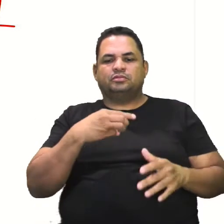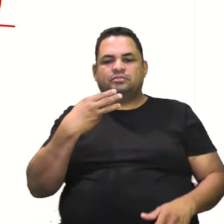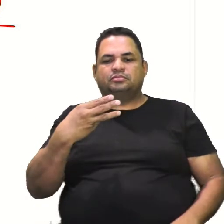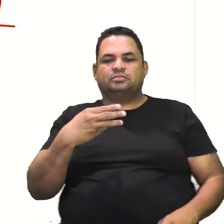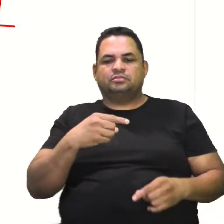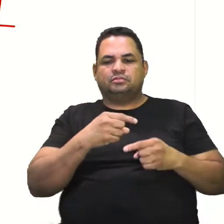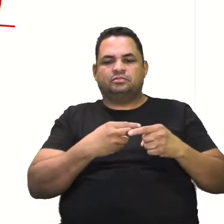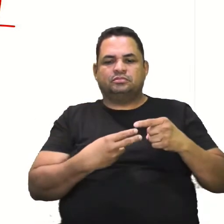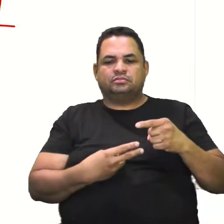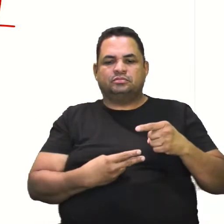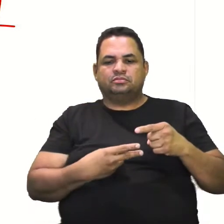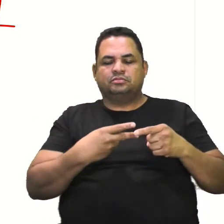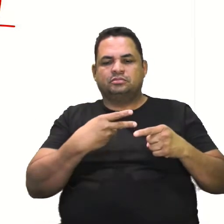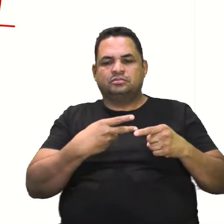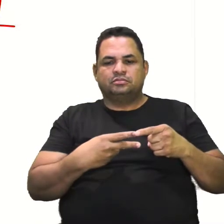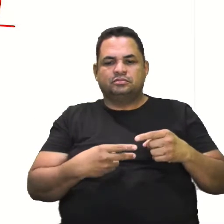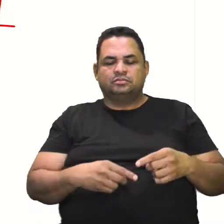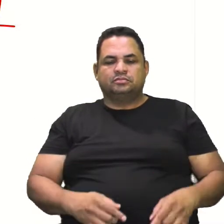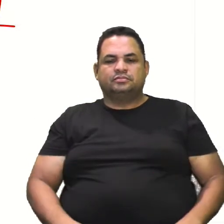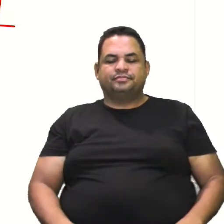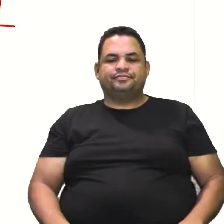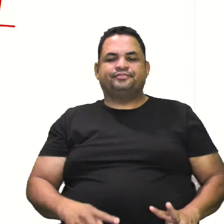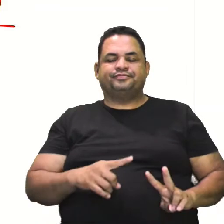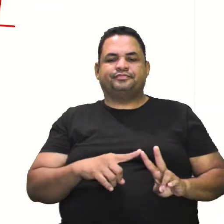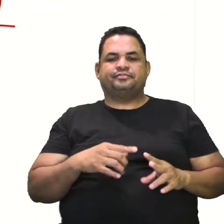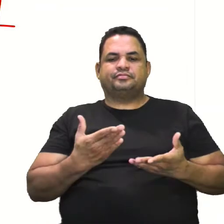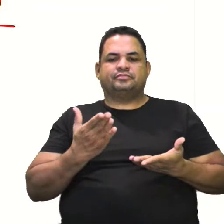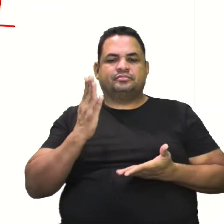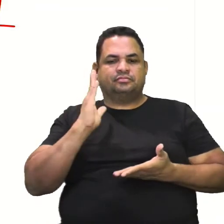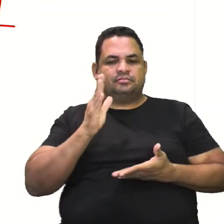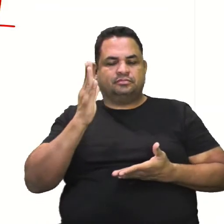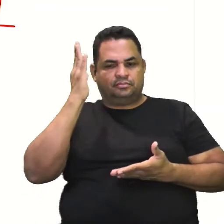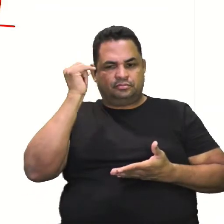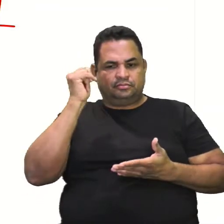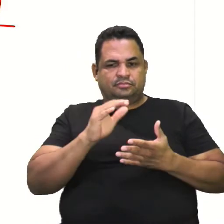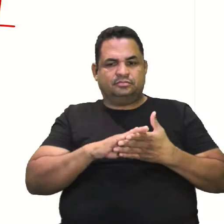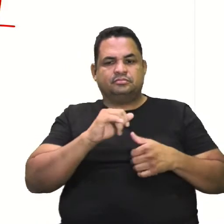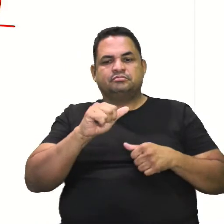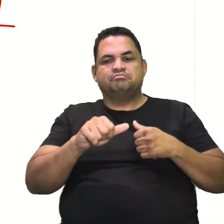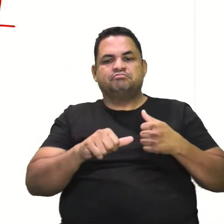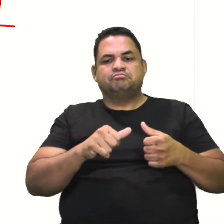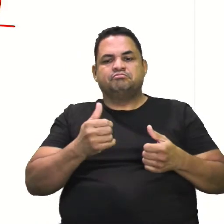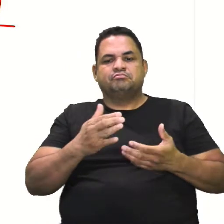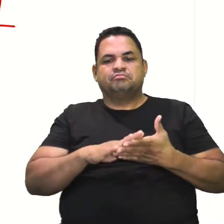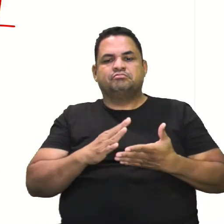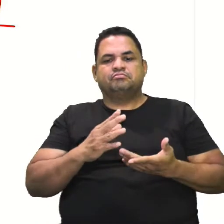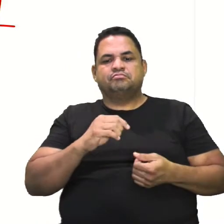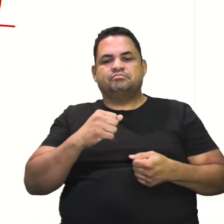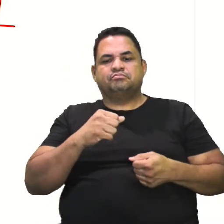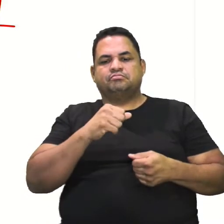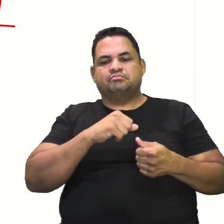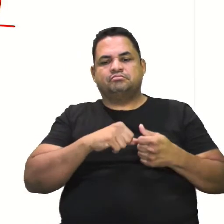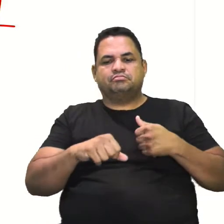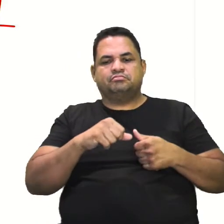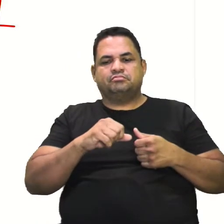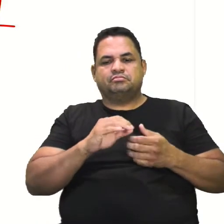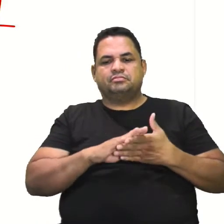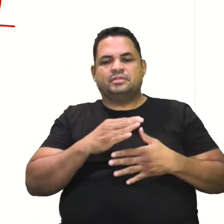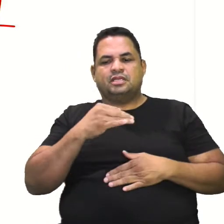módulo sobre a raiz de 2, né? A gente sabe que o módulo torna o valor positivo e a gente sabe que